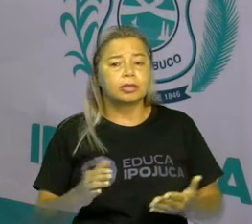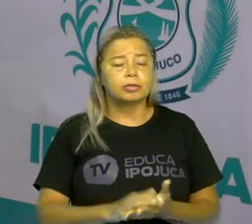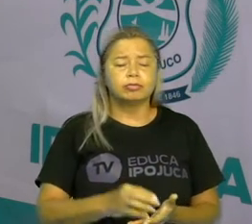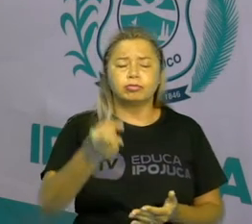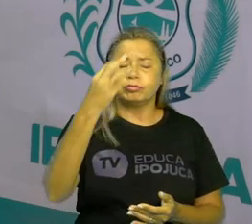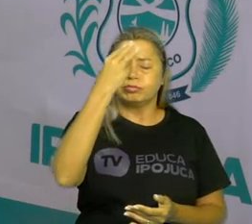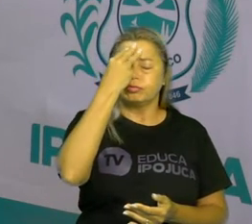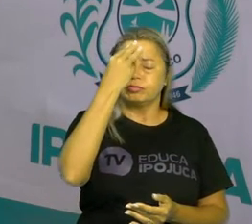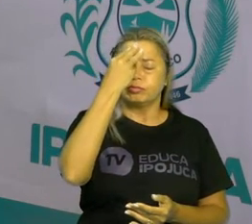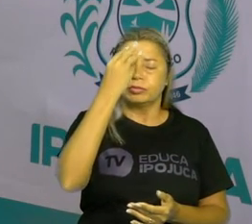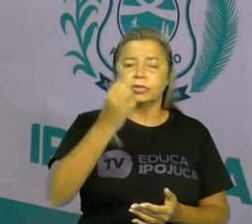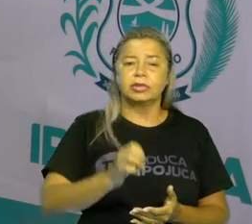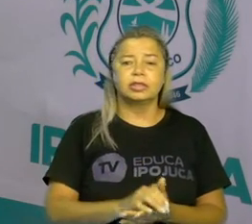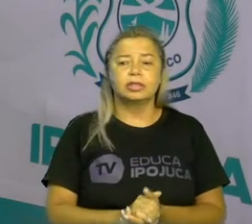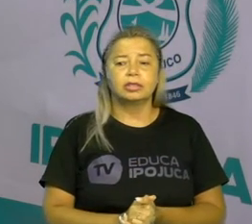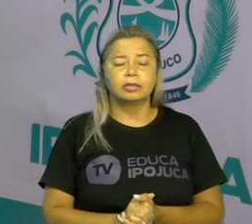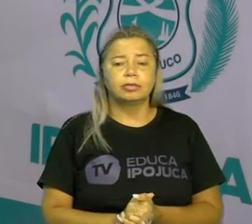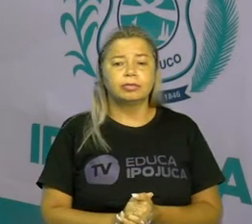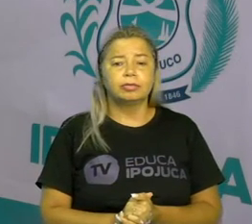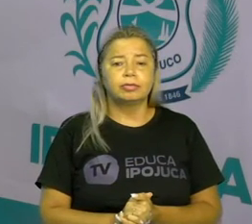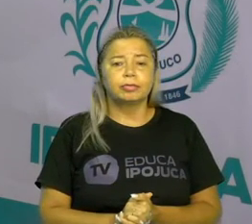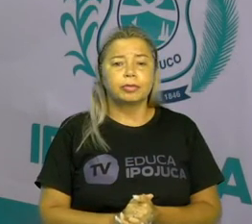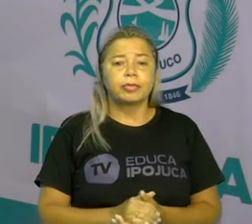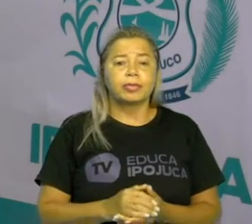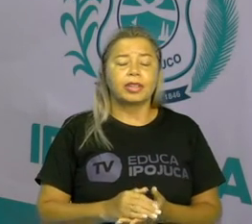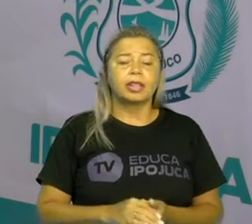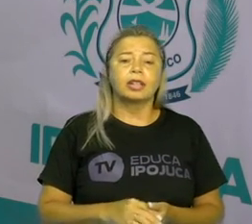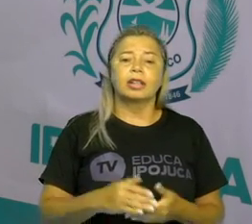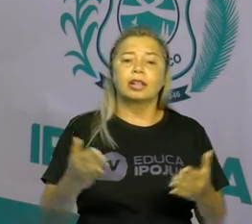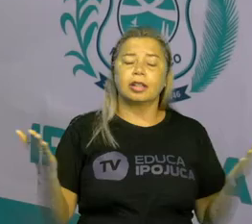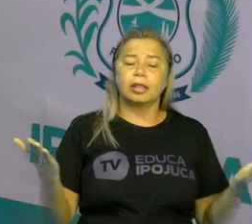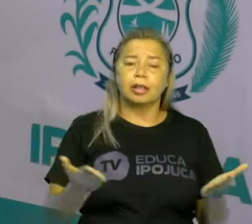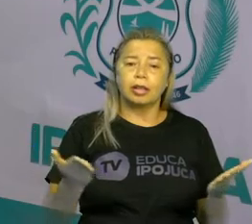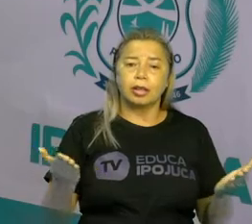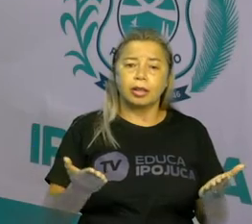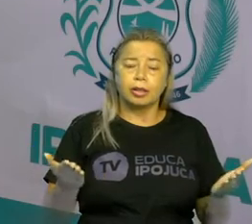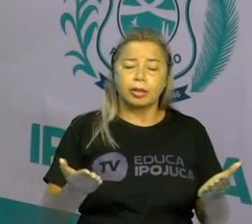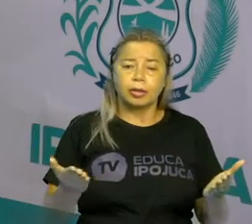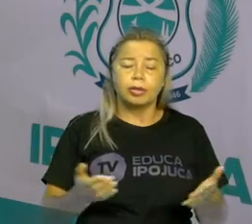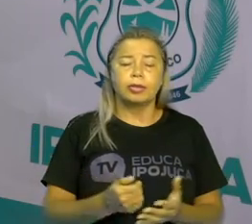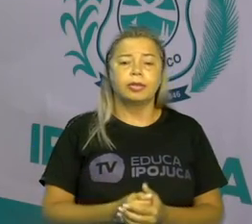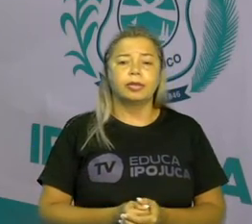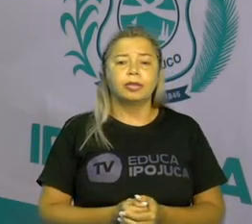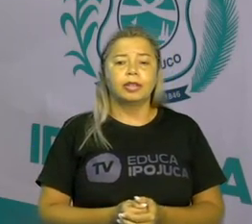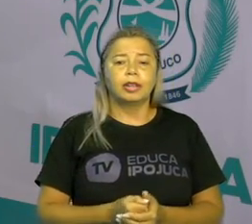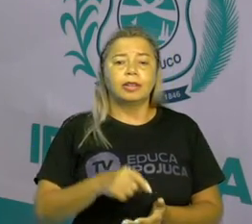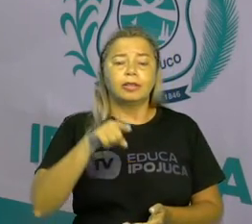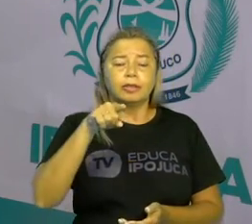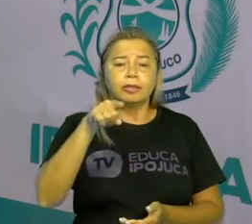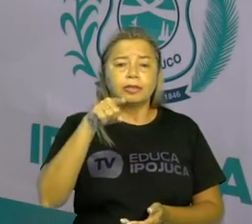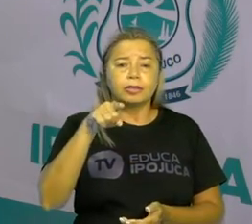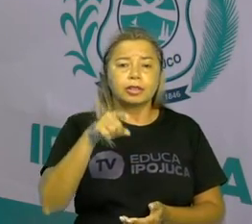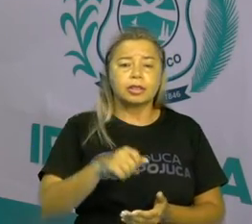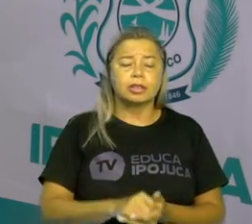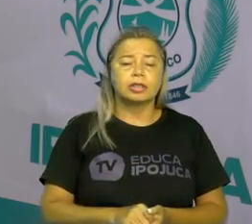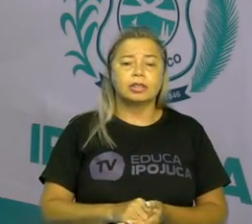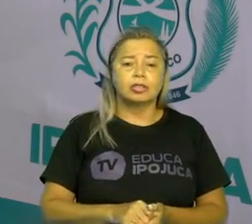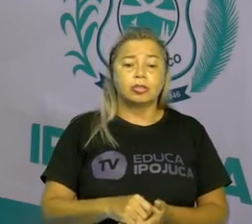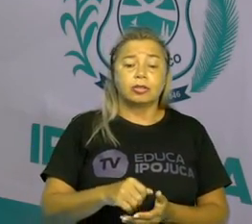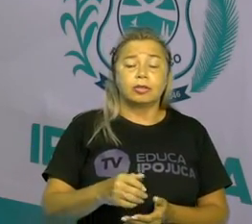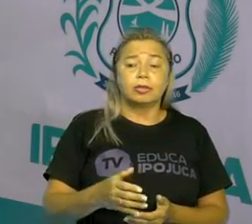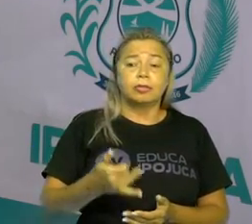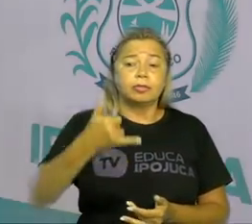de memorização. Agora vamos para o nosso Week Challenge, onde vocês vão pegar o seu